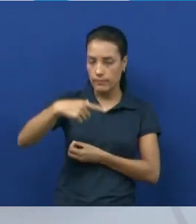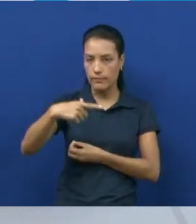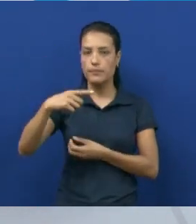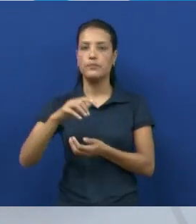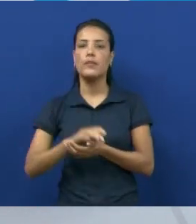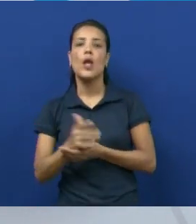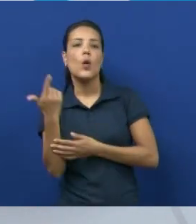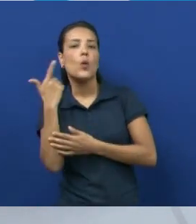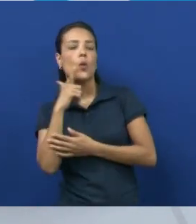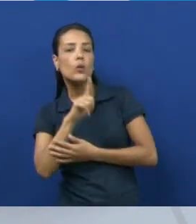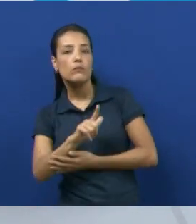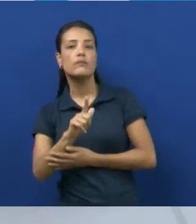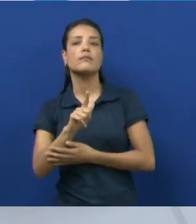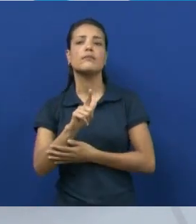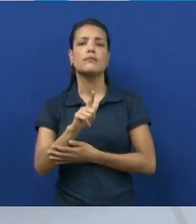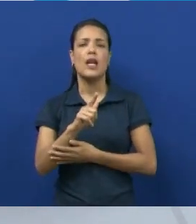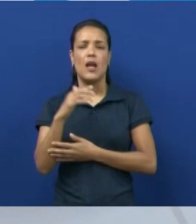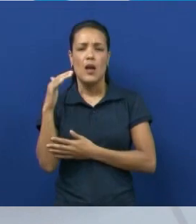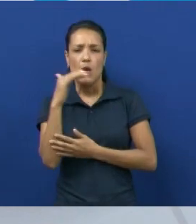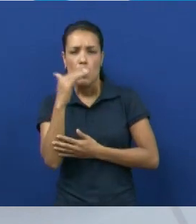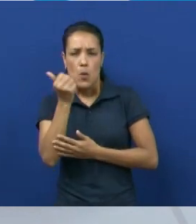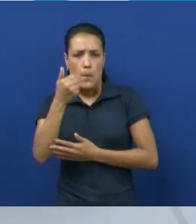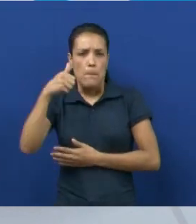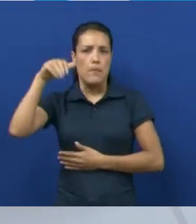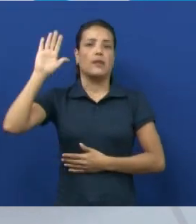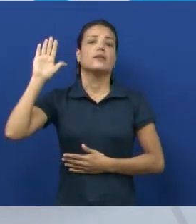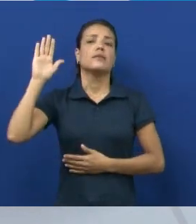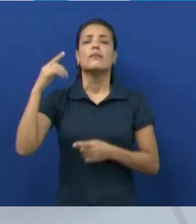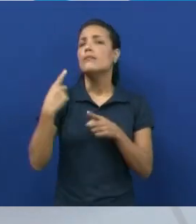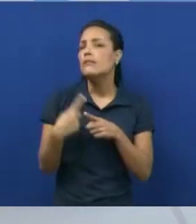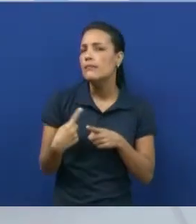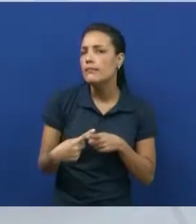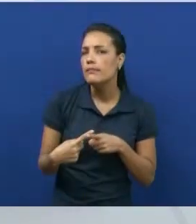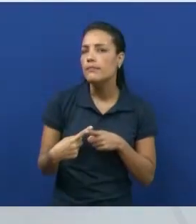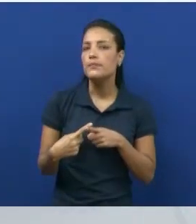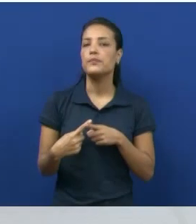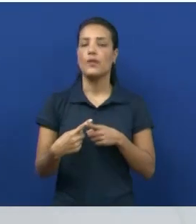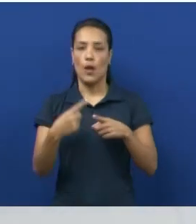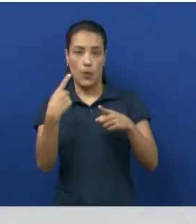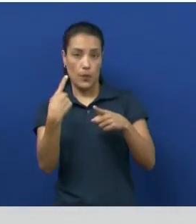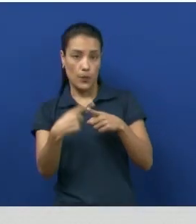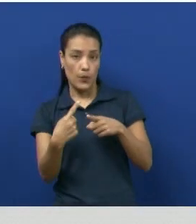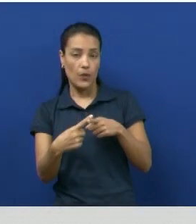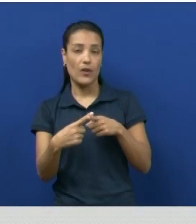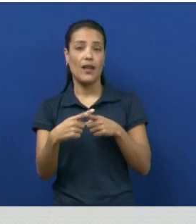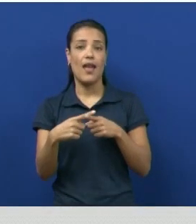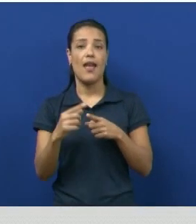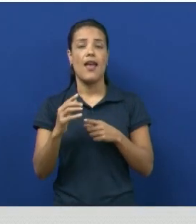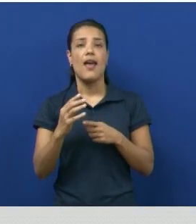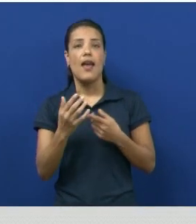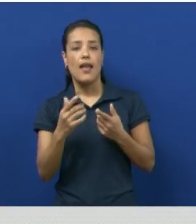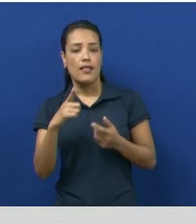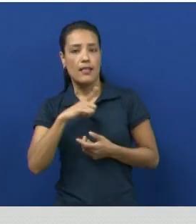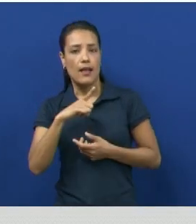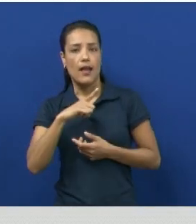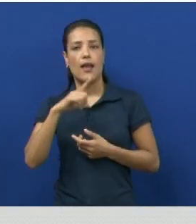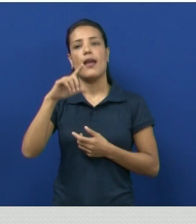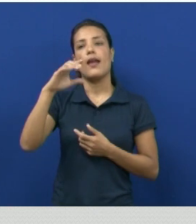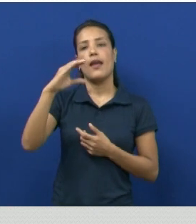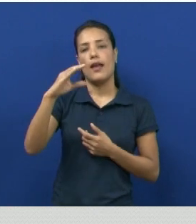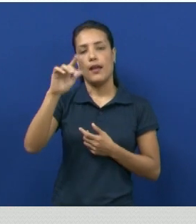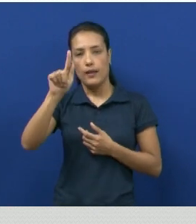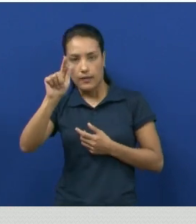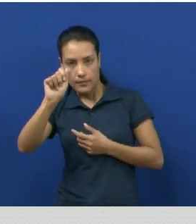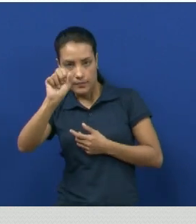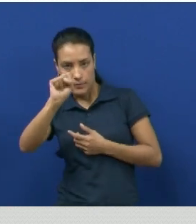ele consegue ser ainda mais quente. E por que isso acontece? Porque Vênus é um planeta bastante rico em gás carbônico. E esse